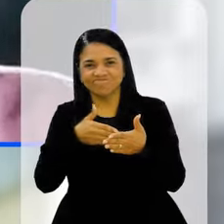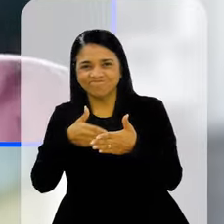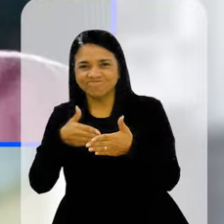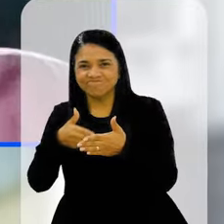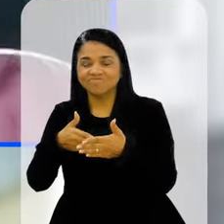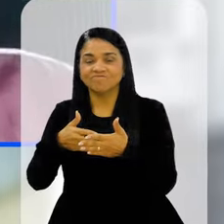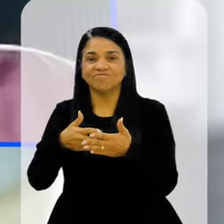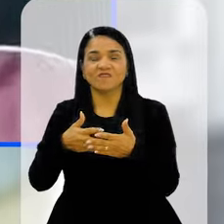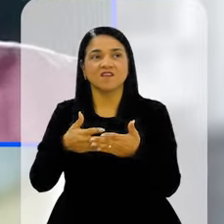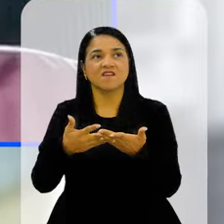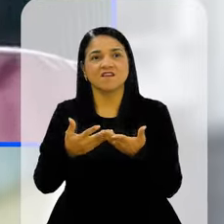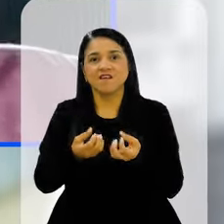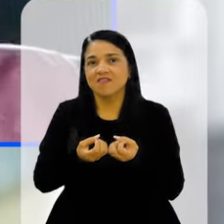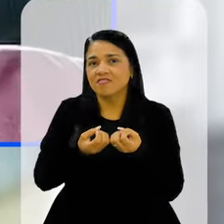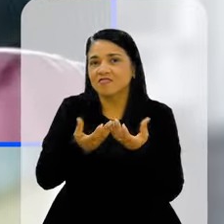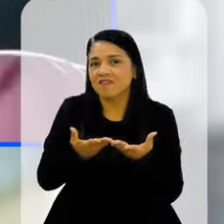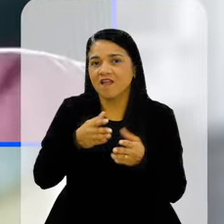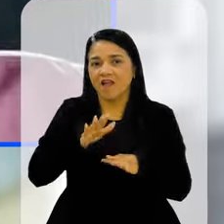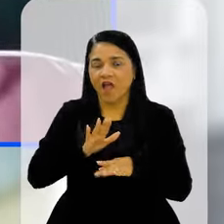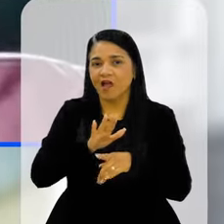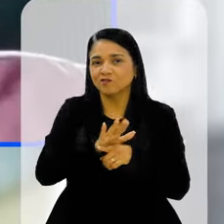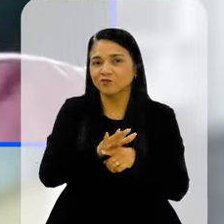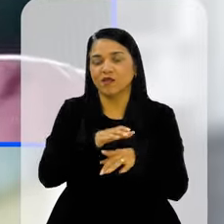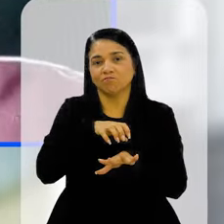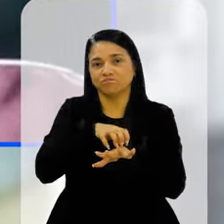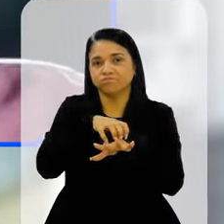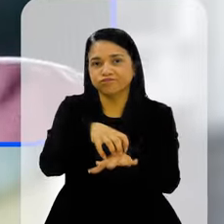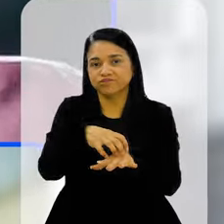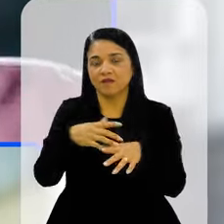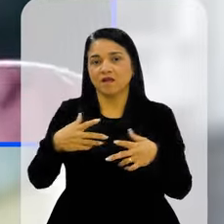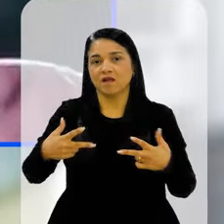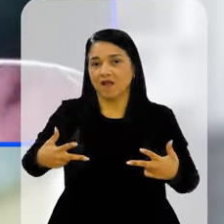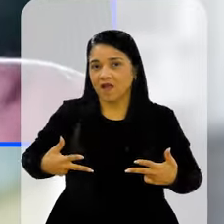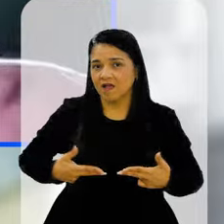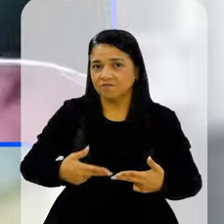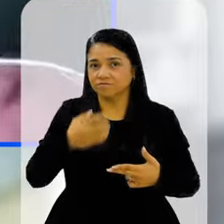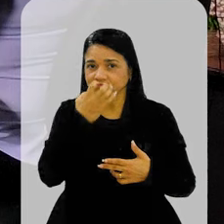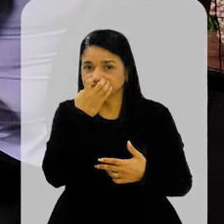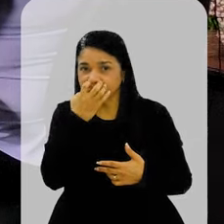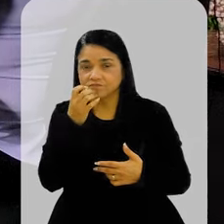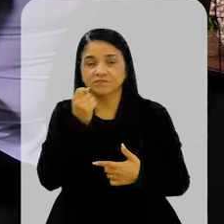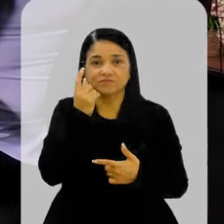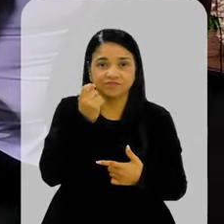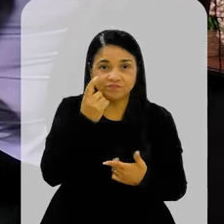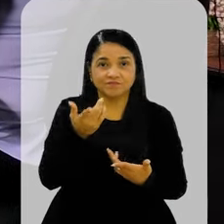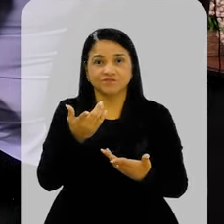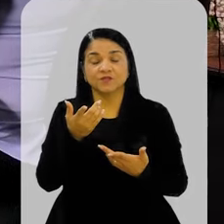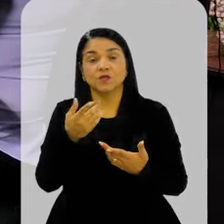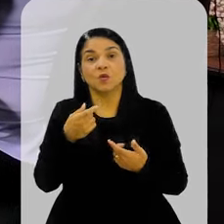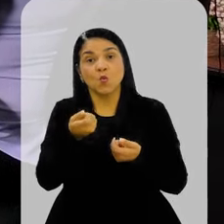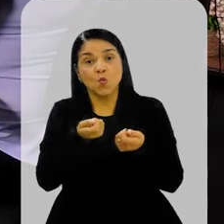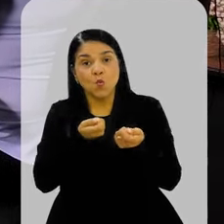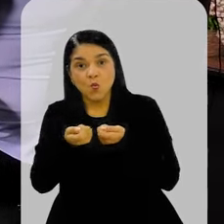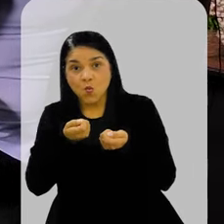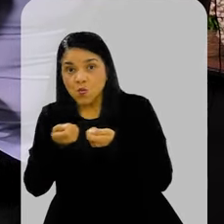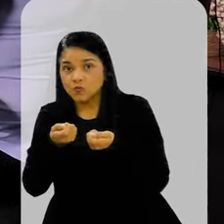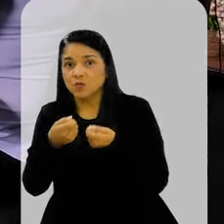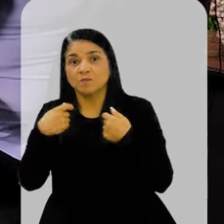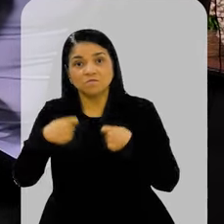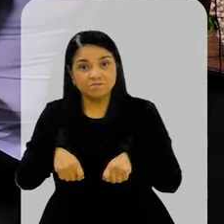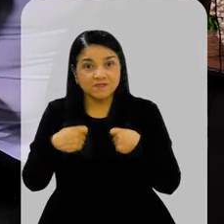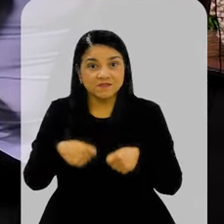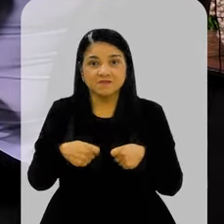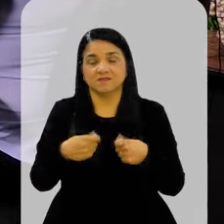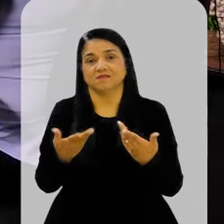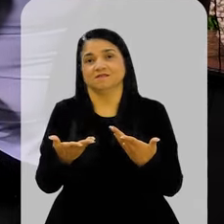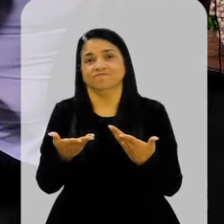restringindo a ceder a castramóvel, conveniar castramóvel, ou seja, o foco ainda é controle